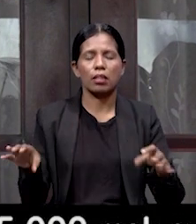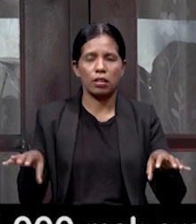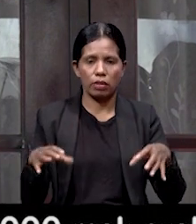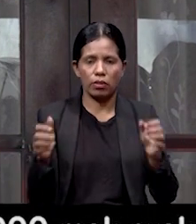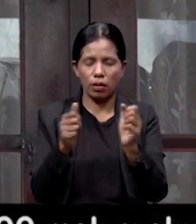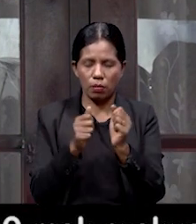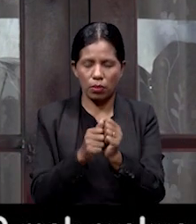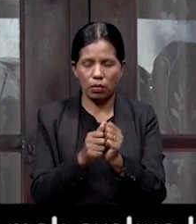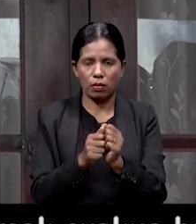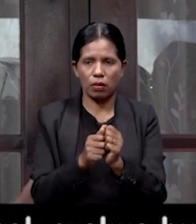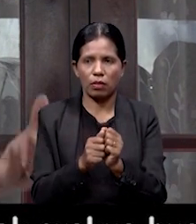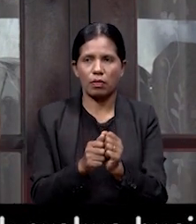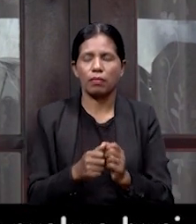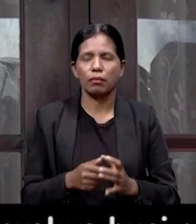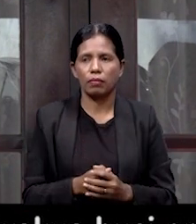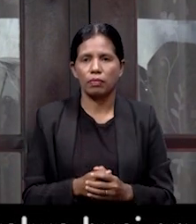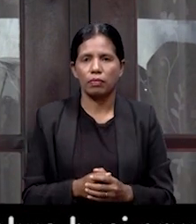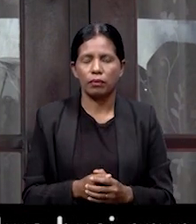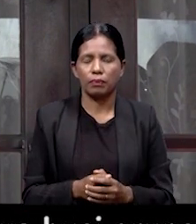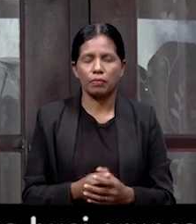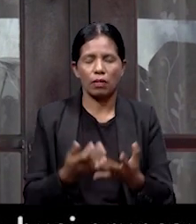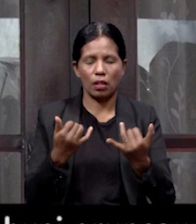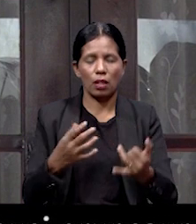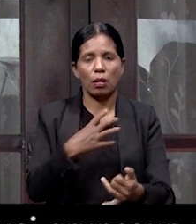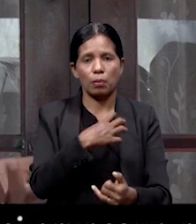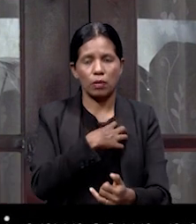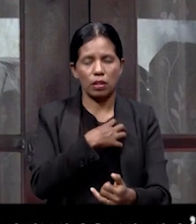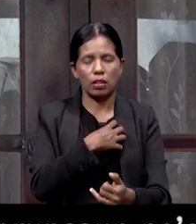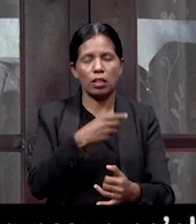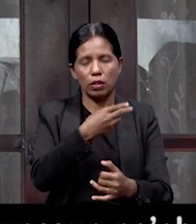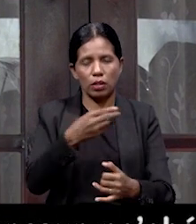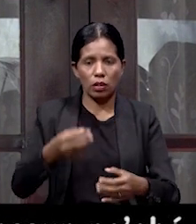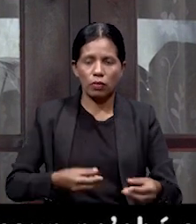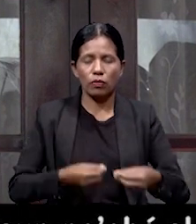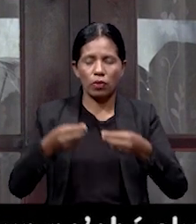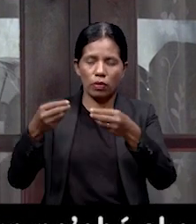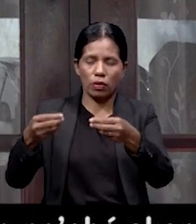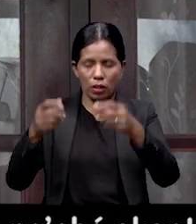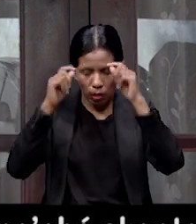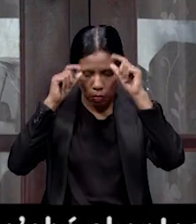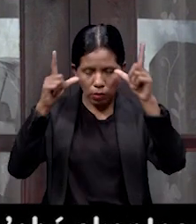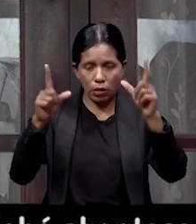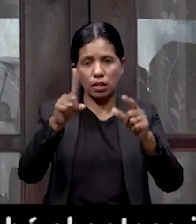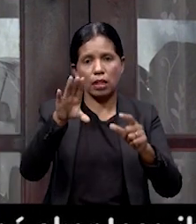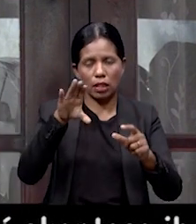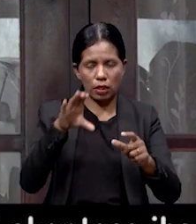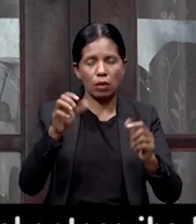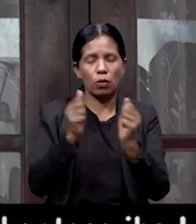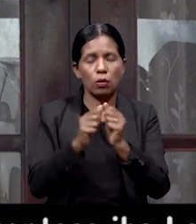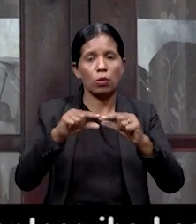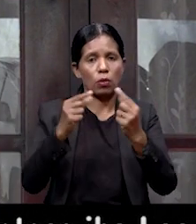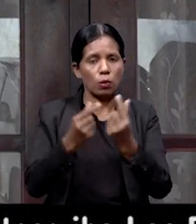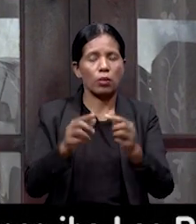o futebol, né? A família, então. Fundadão, Polri entrega ona Timor-Leste a tus idareisin, husi grupo arte marcial balung, nebe